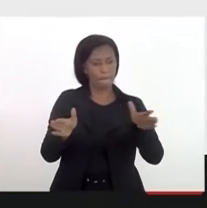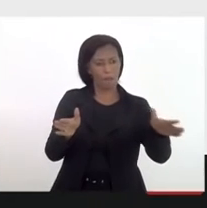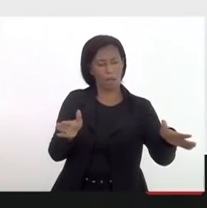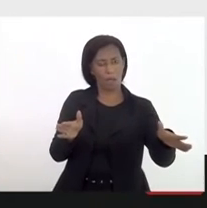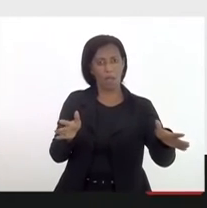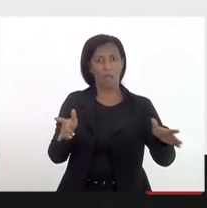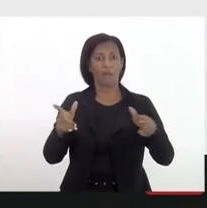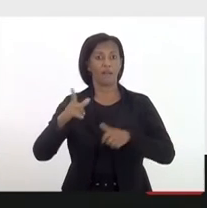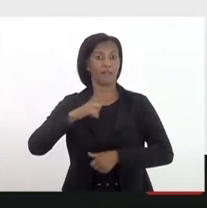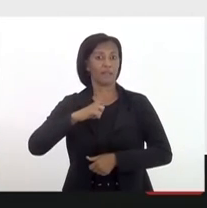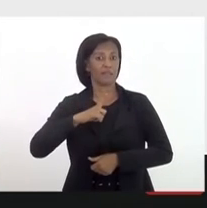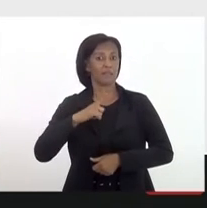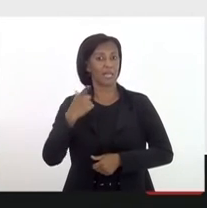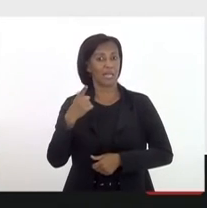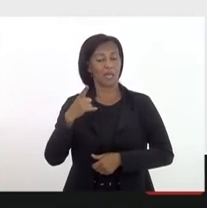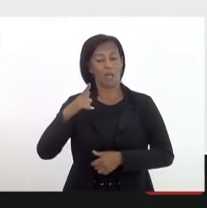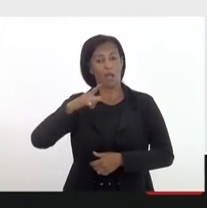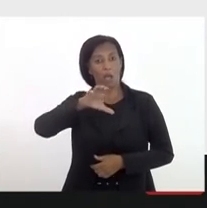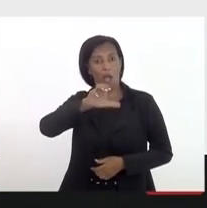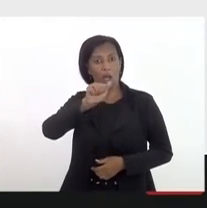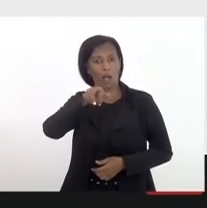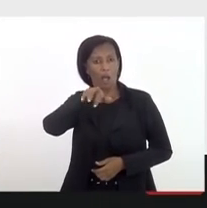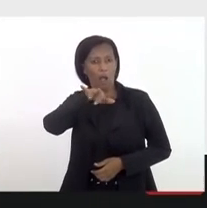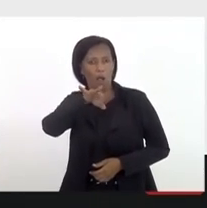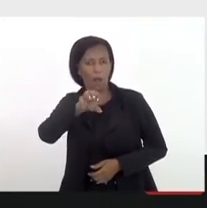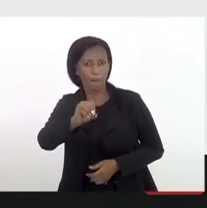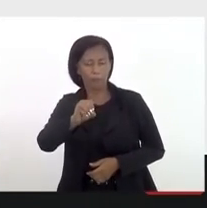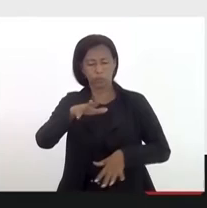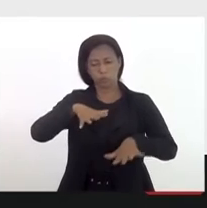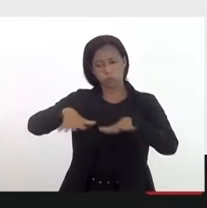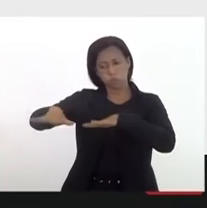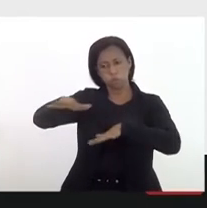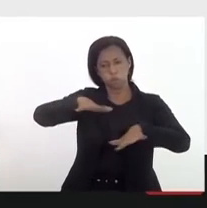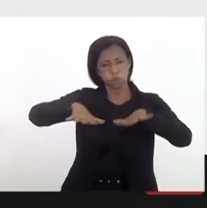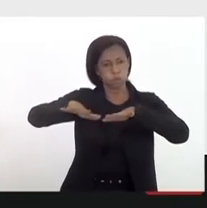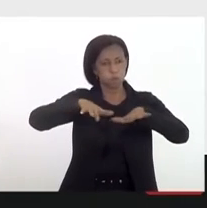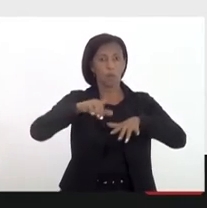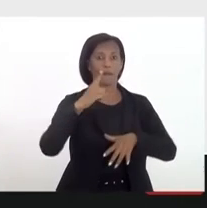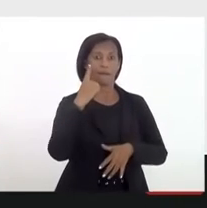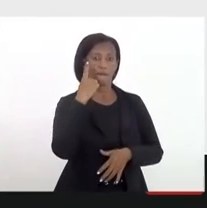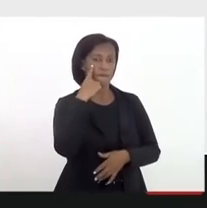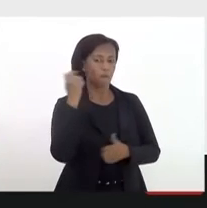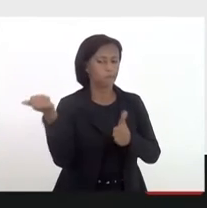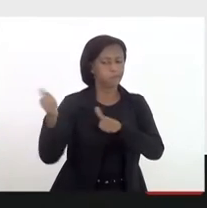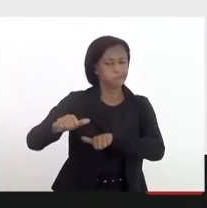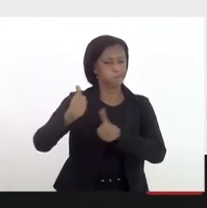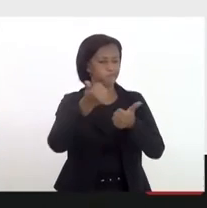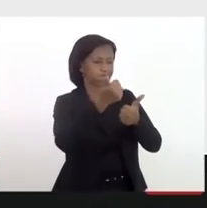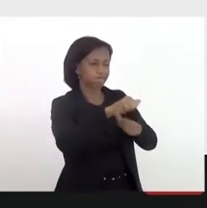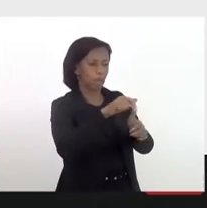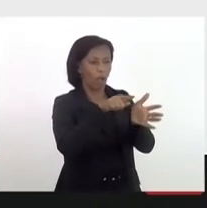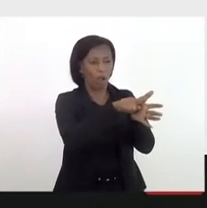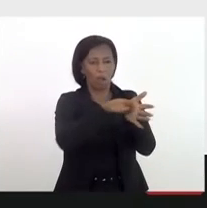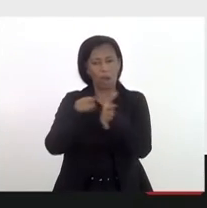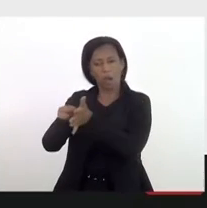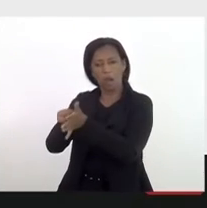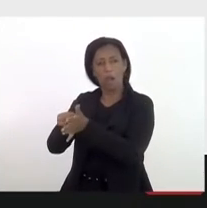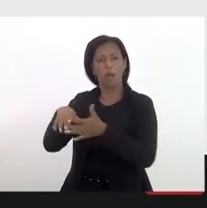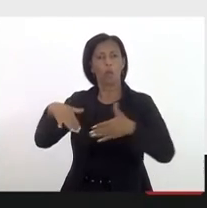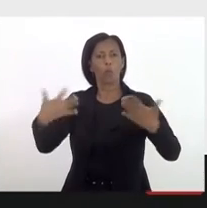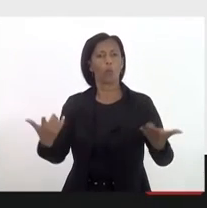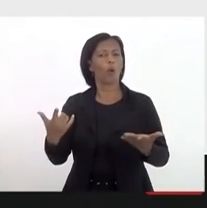investidores nos campos, investidores nas rotas, que certamente irão considerar nessa decisão as